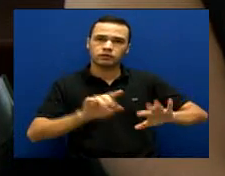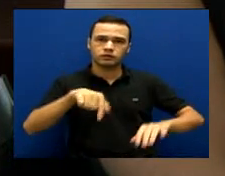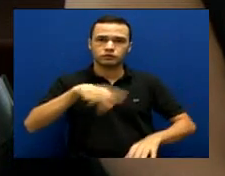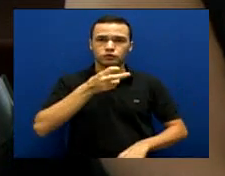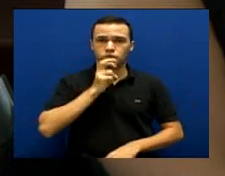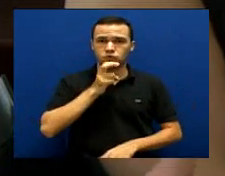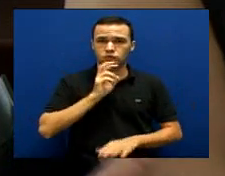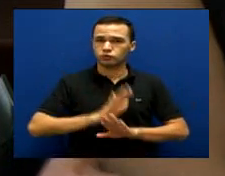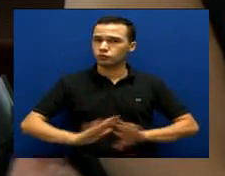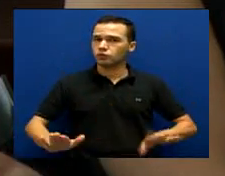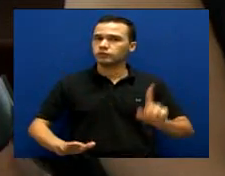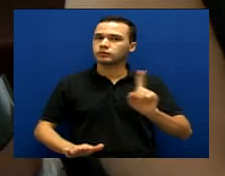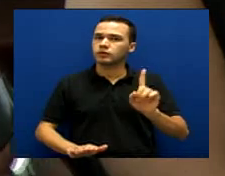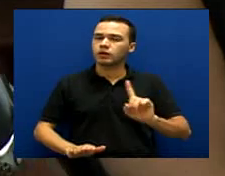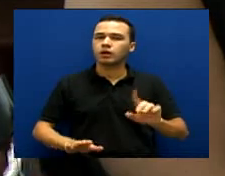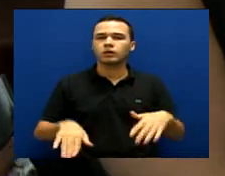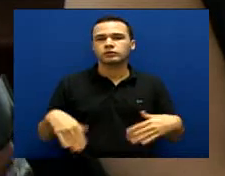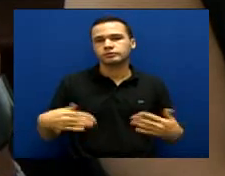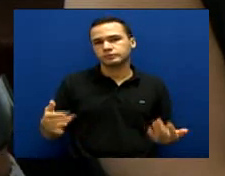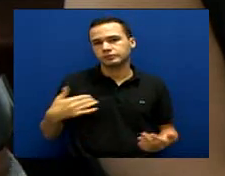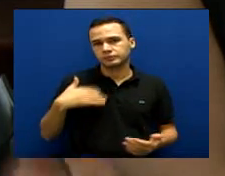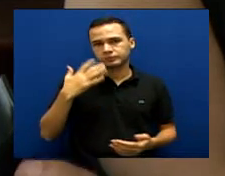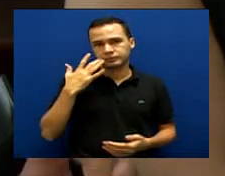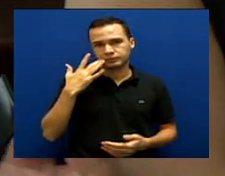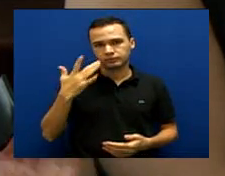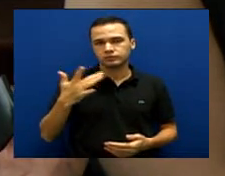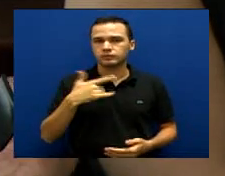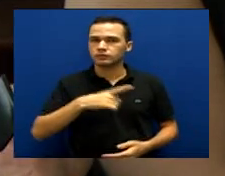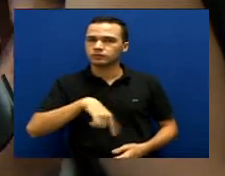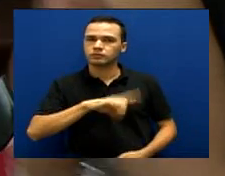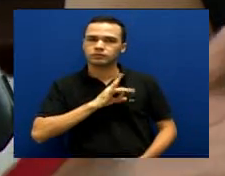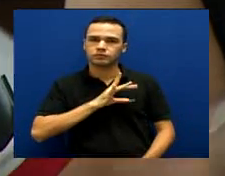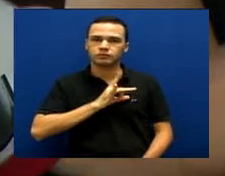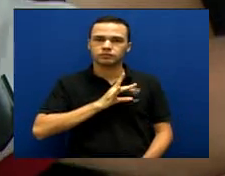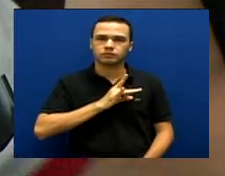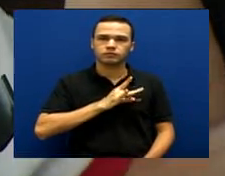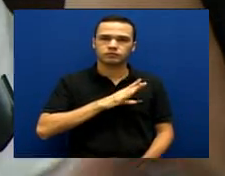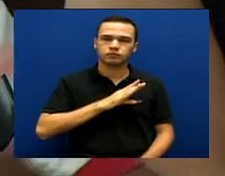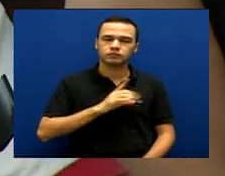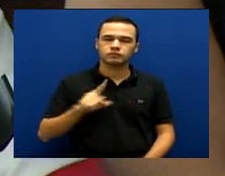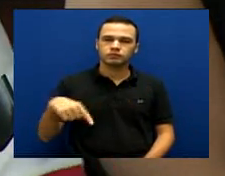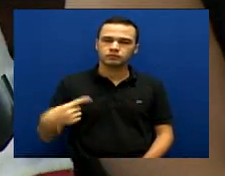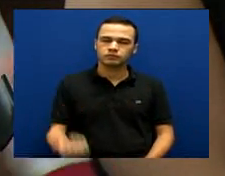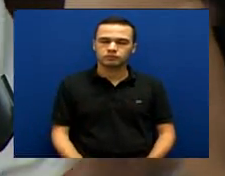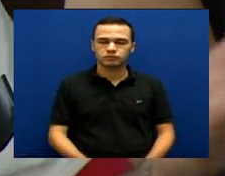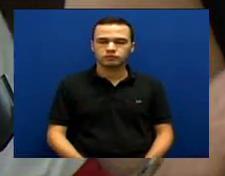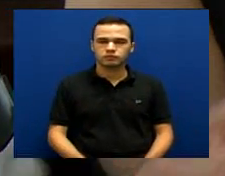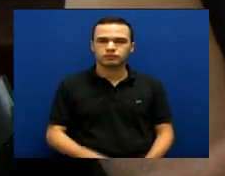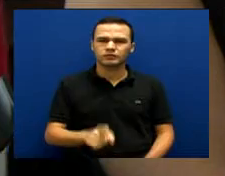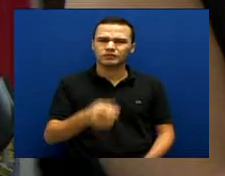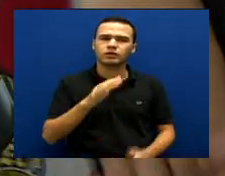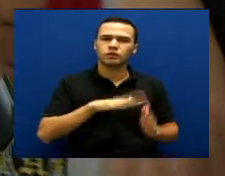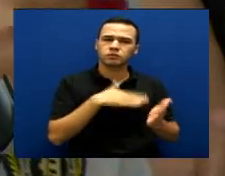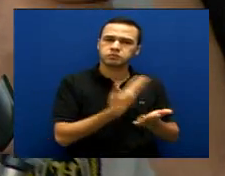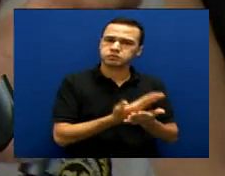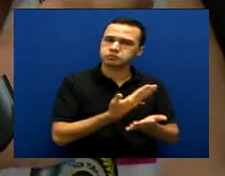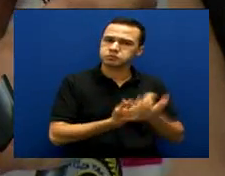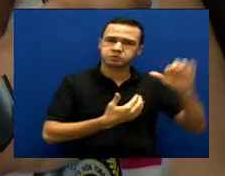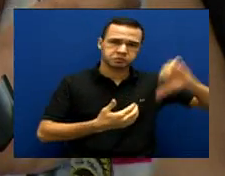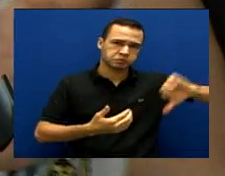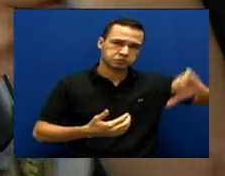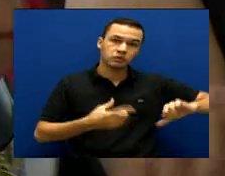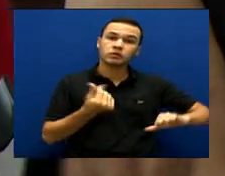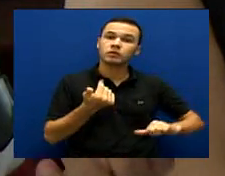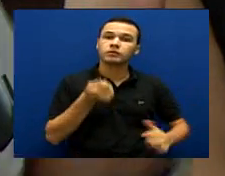sorocaba essa uma situação de temeridade isso está acontecendo com a com a educação porque está faltando